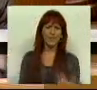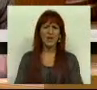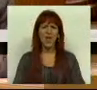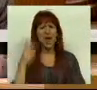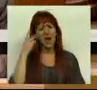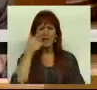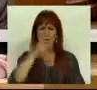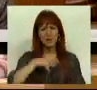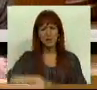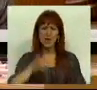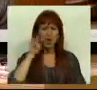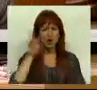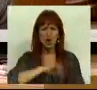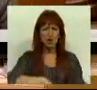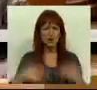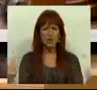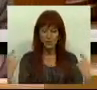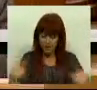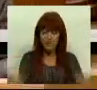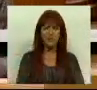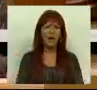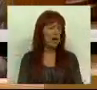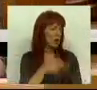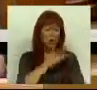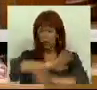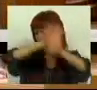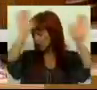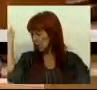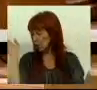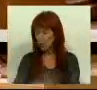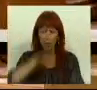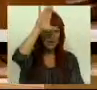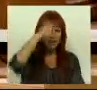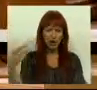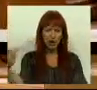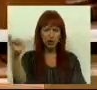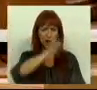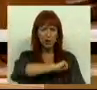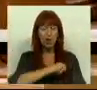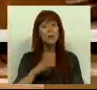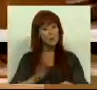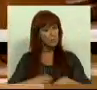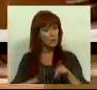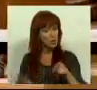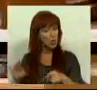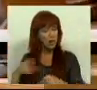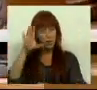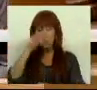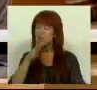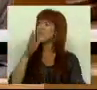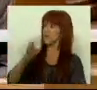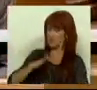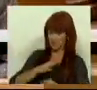vida dos portugueses, senhoras e senhores deputados, está infernizada pelo Governo e pela Troika. Por isso, quando o Governo